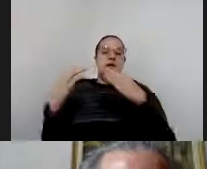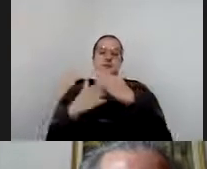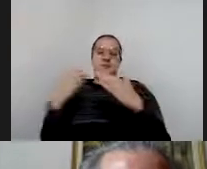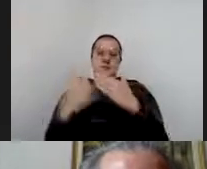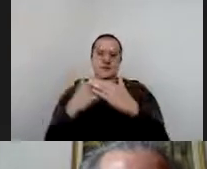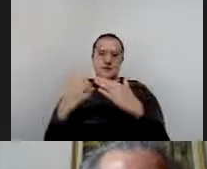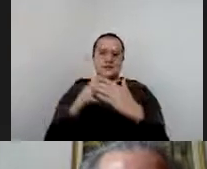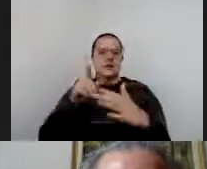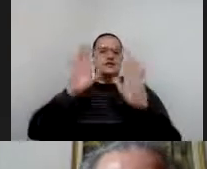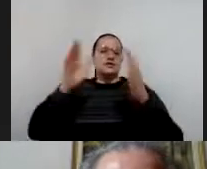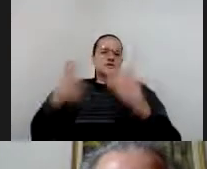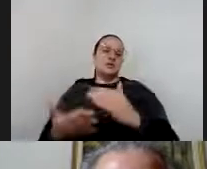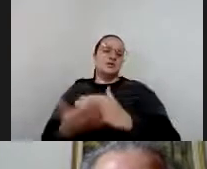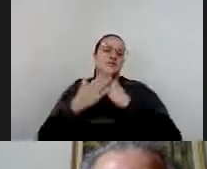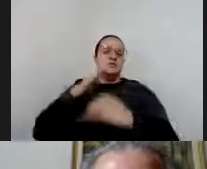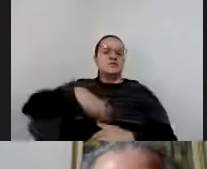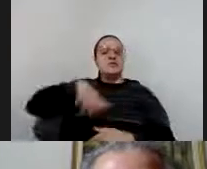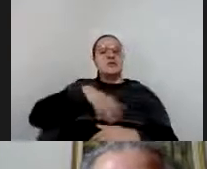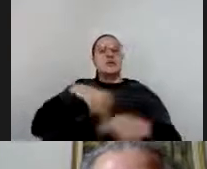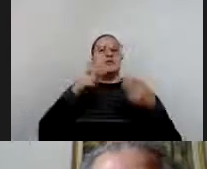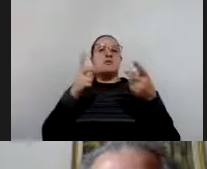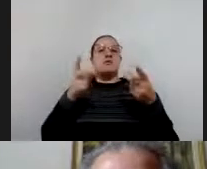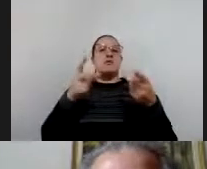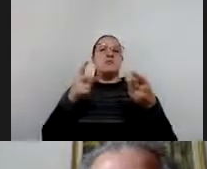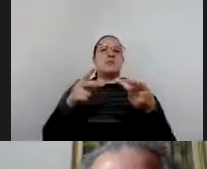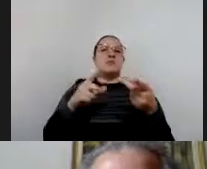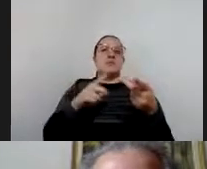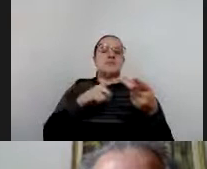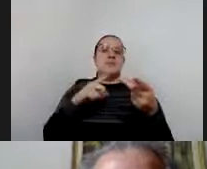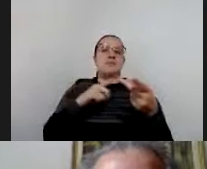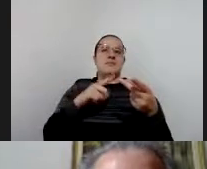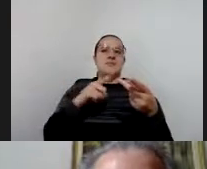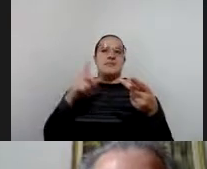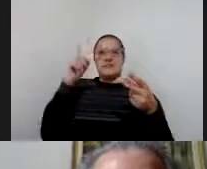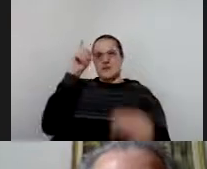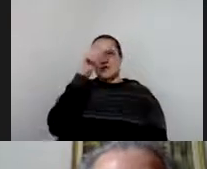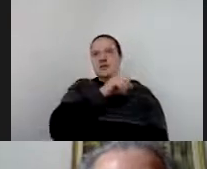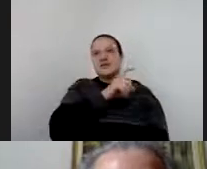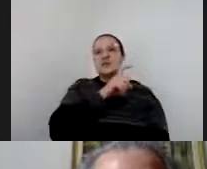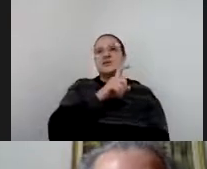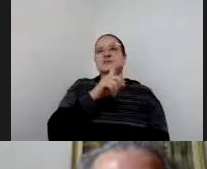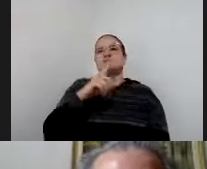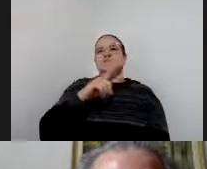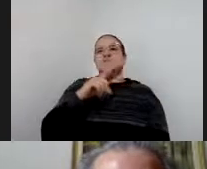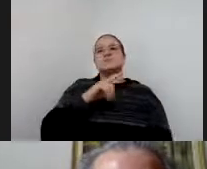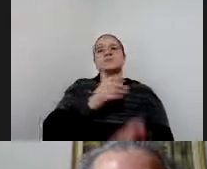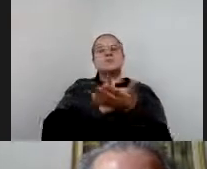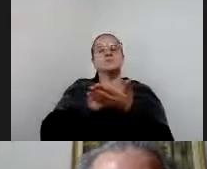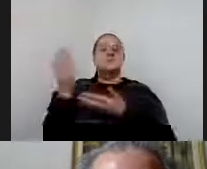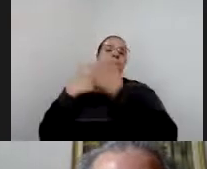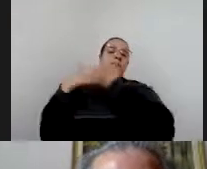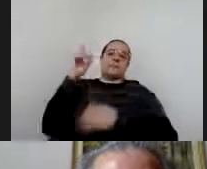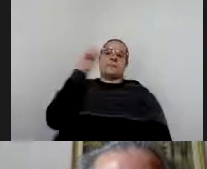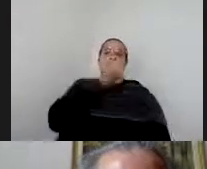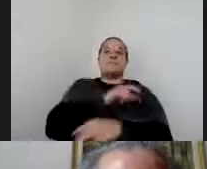área do comércio, foi muito difícil no início, mas agora já estamos com uma interlocução muito